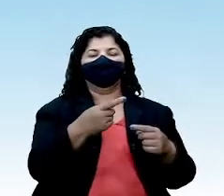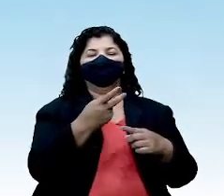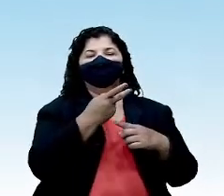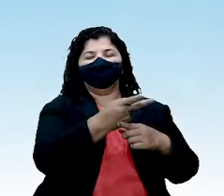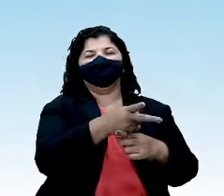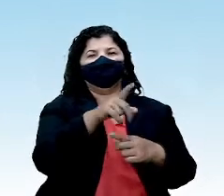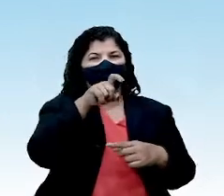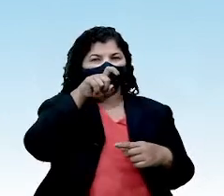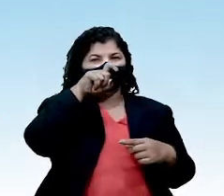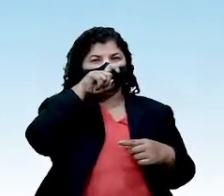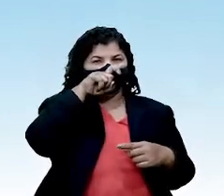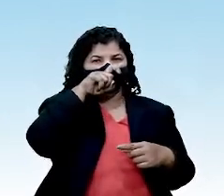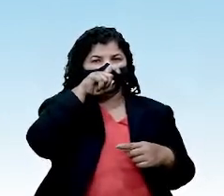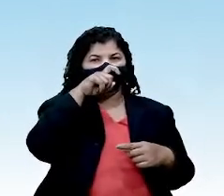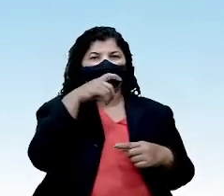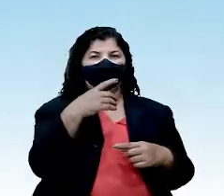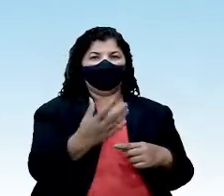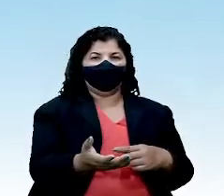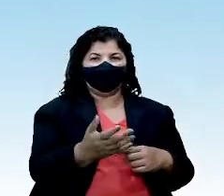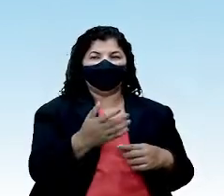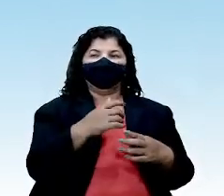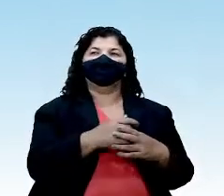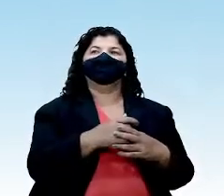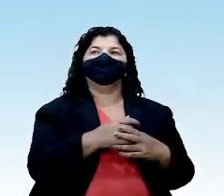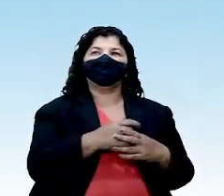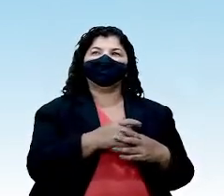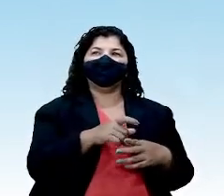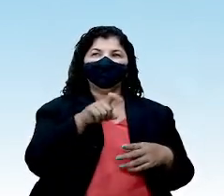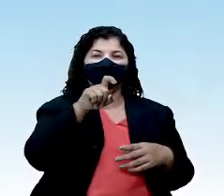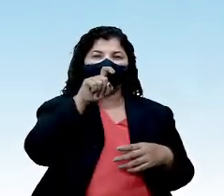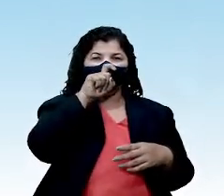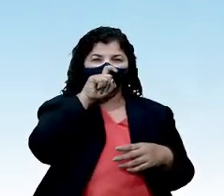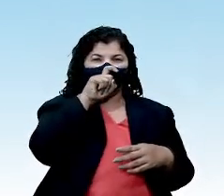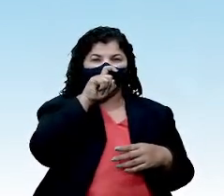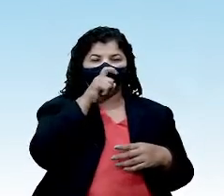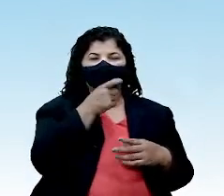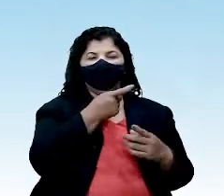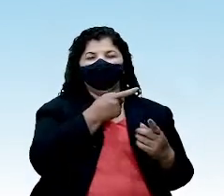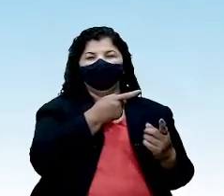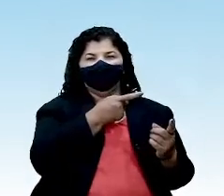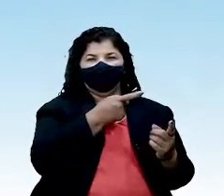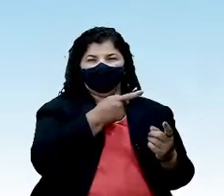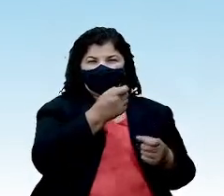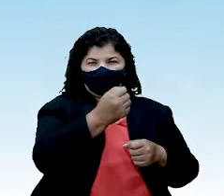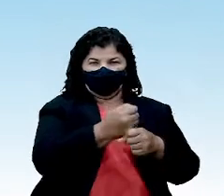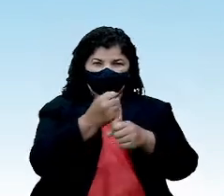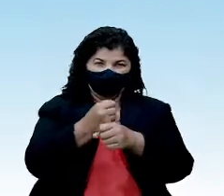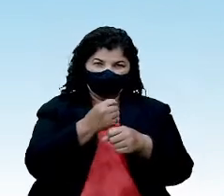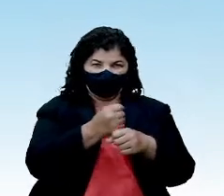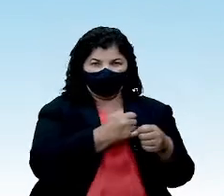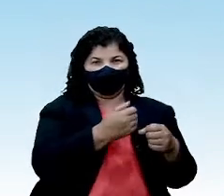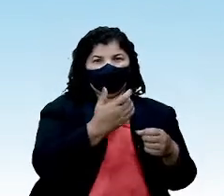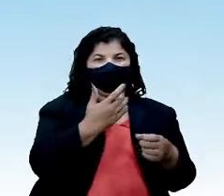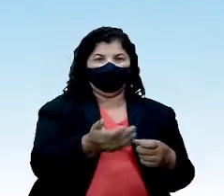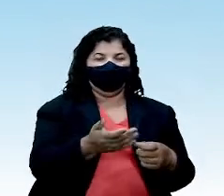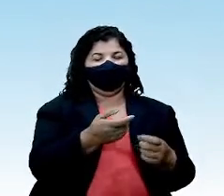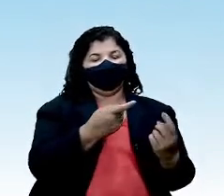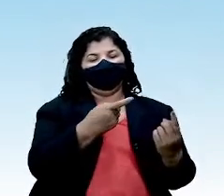realidade, nós vamos ter a política de caça às bruxas foi aplicada contra as